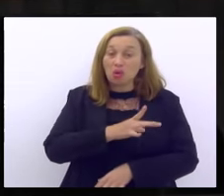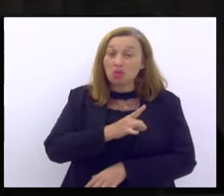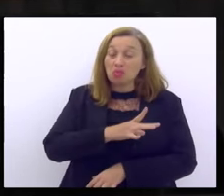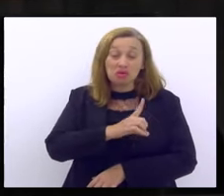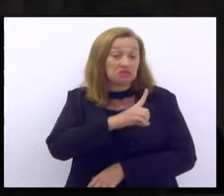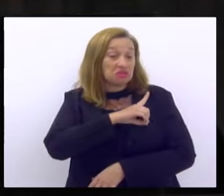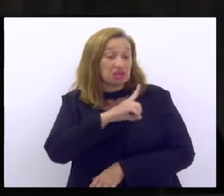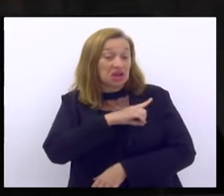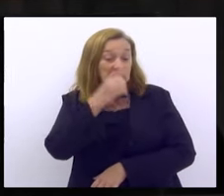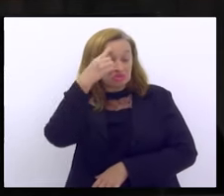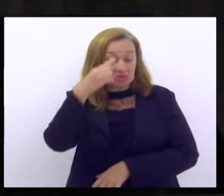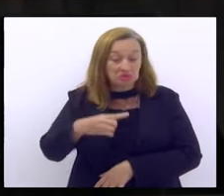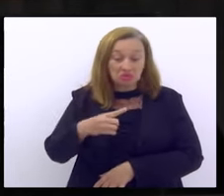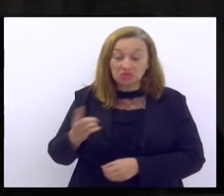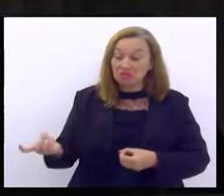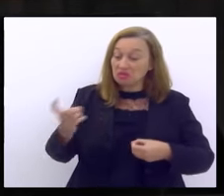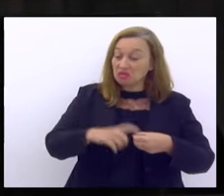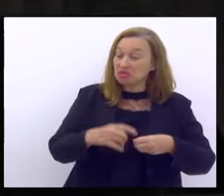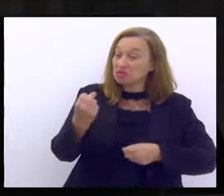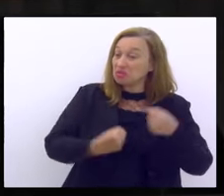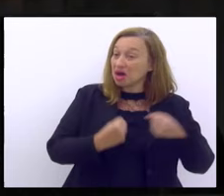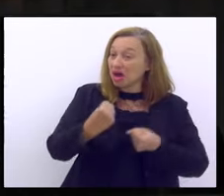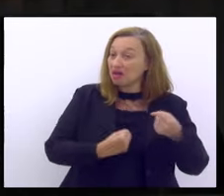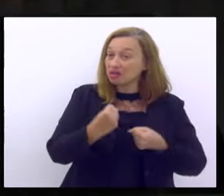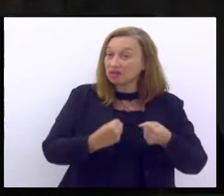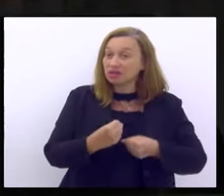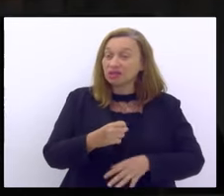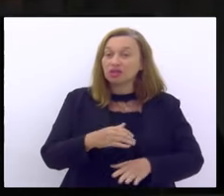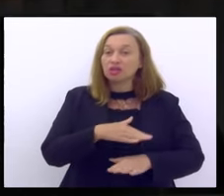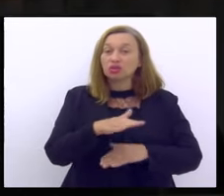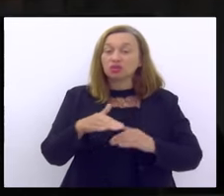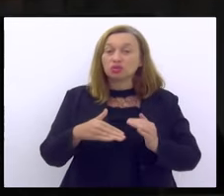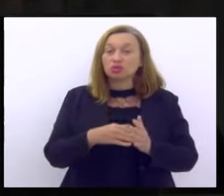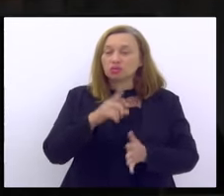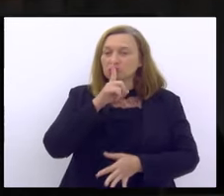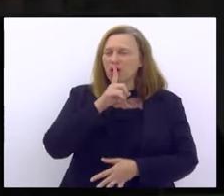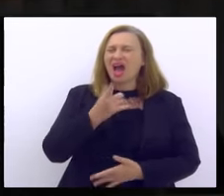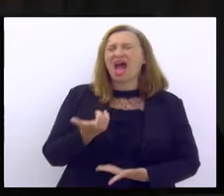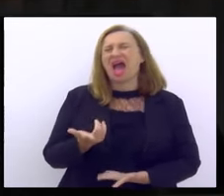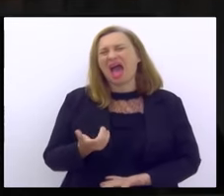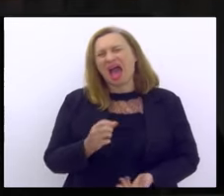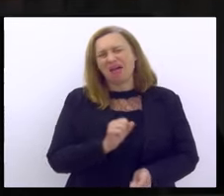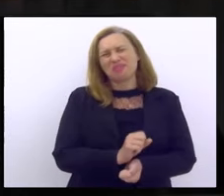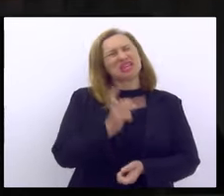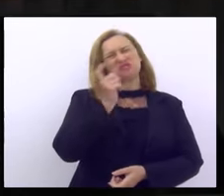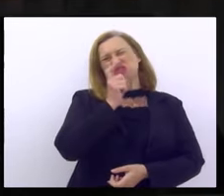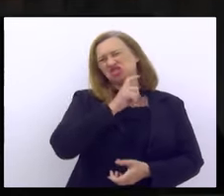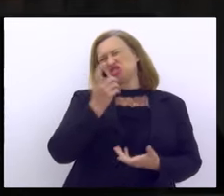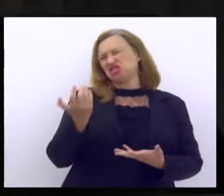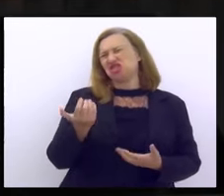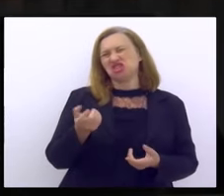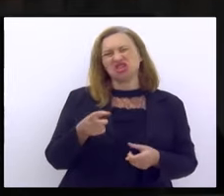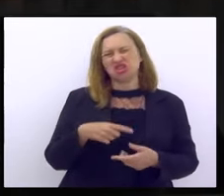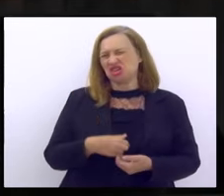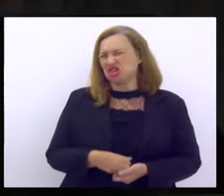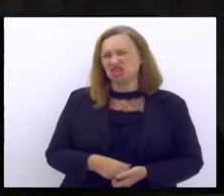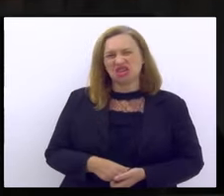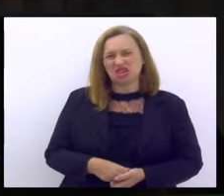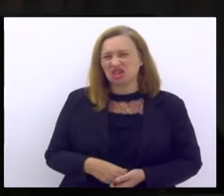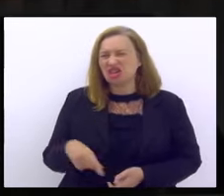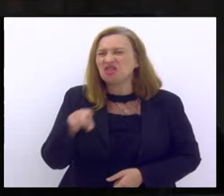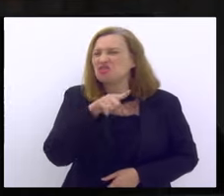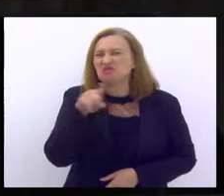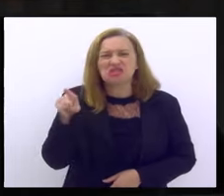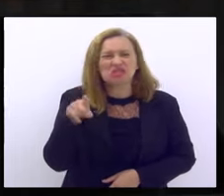mandou descer e devolveu os veículos à população. Então, para de mentir, para de ser comédia, rapá. Você